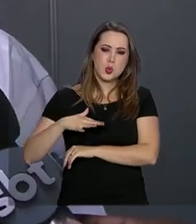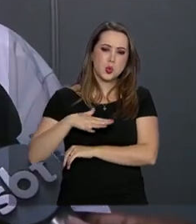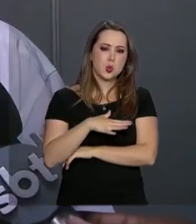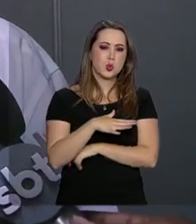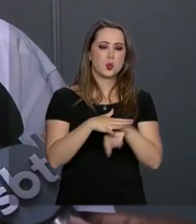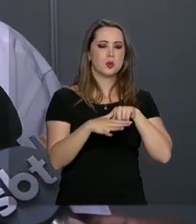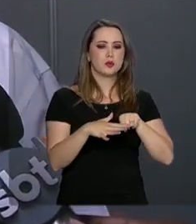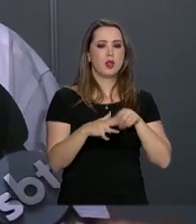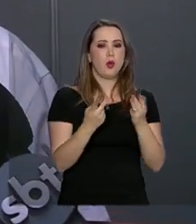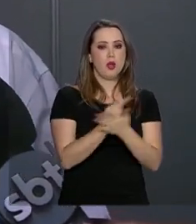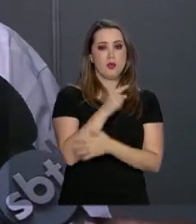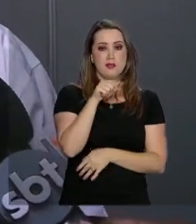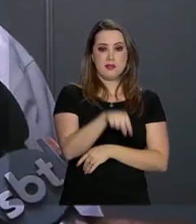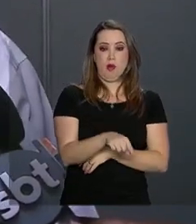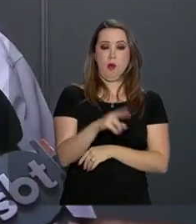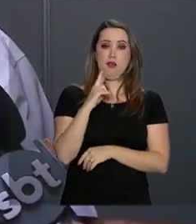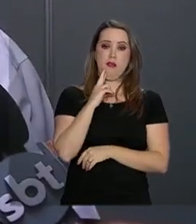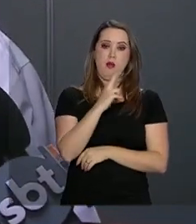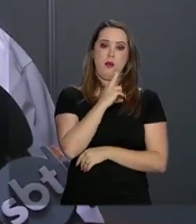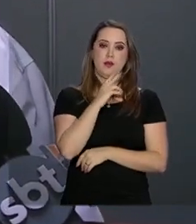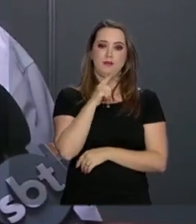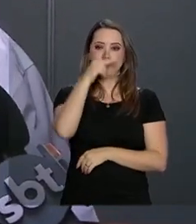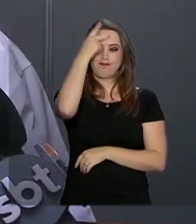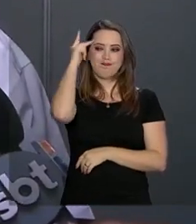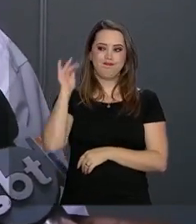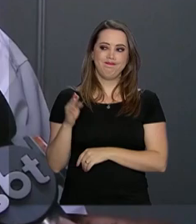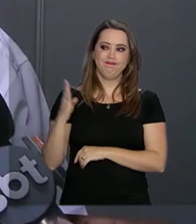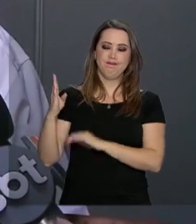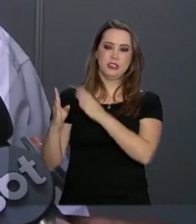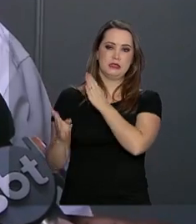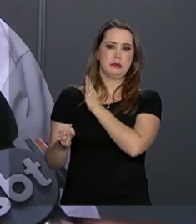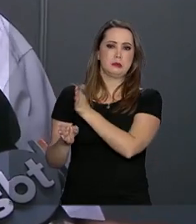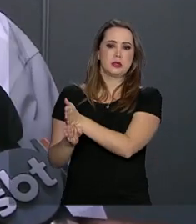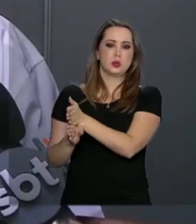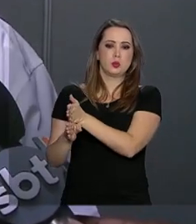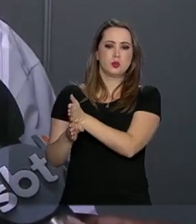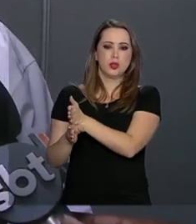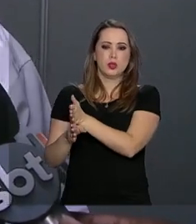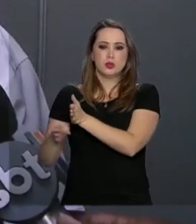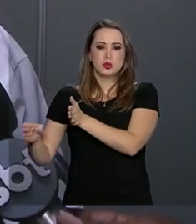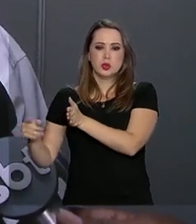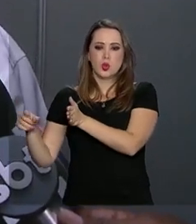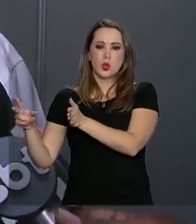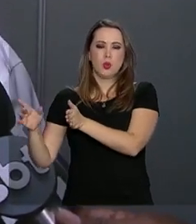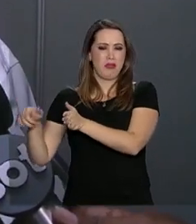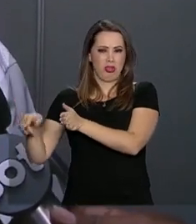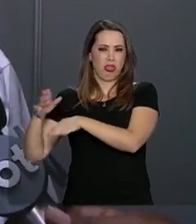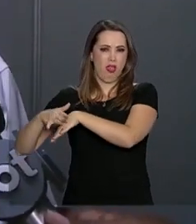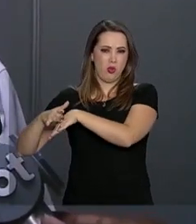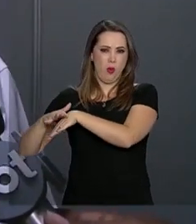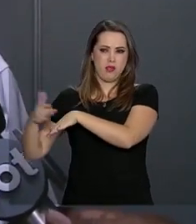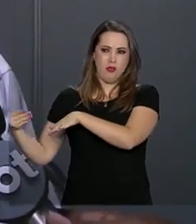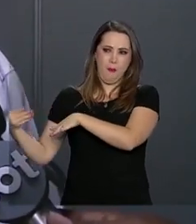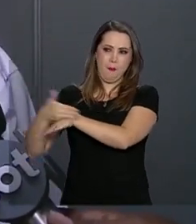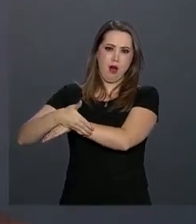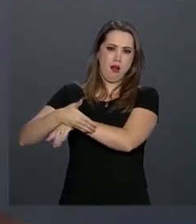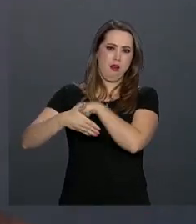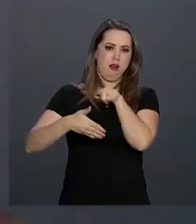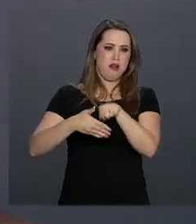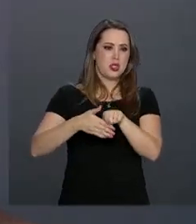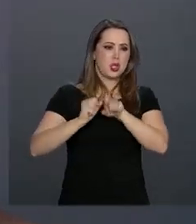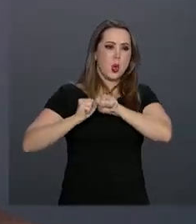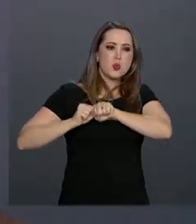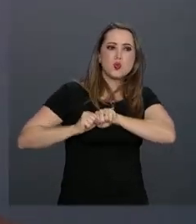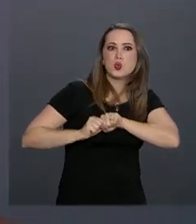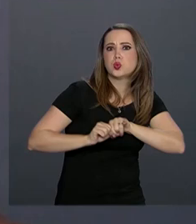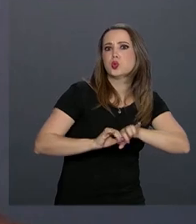Roraima, as pessoas que vêm de fora com a doença rapidamente transmitem essas doenças infecciosas. Então,